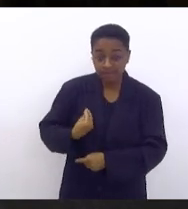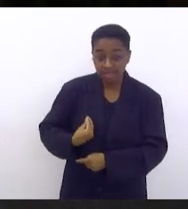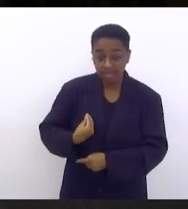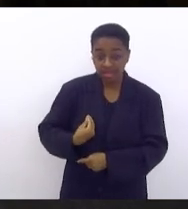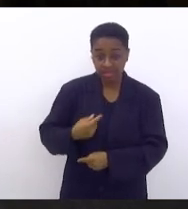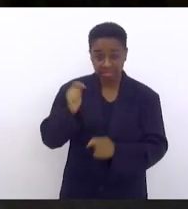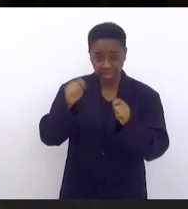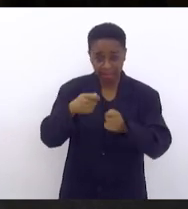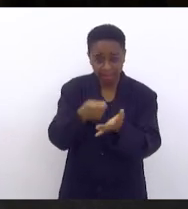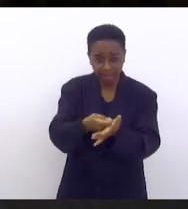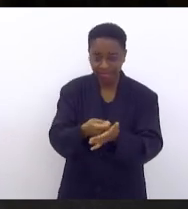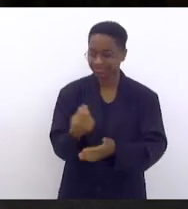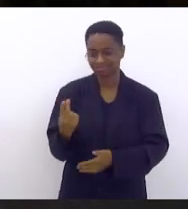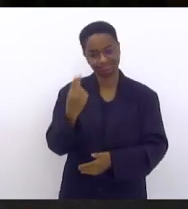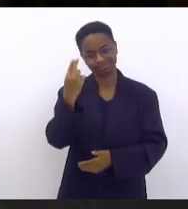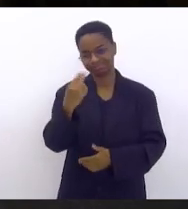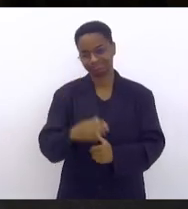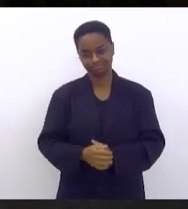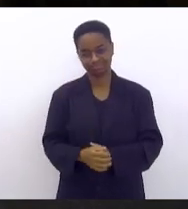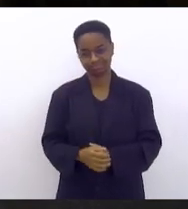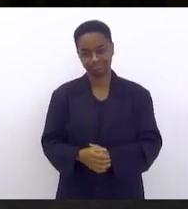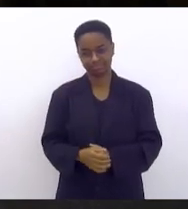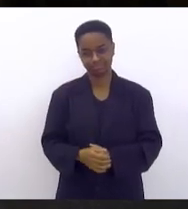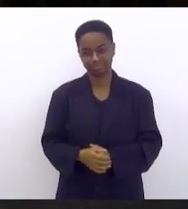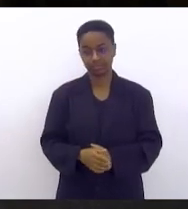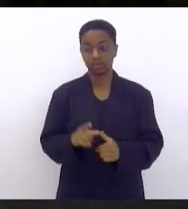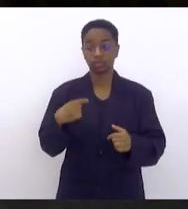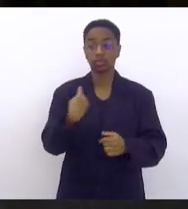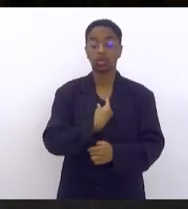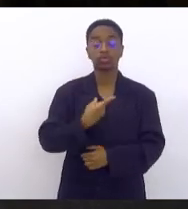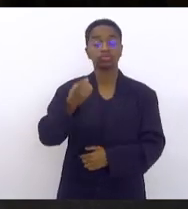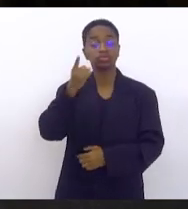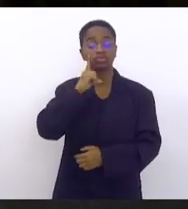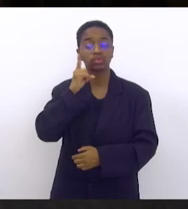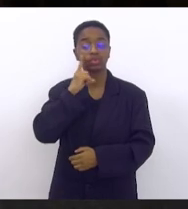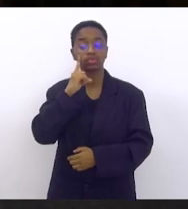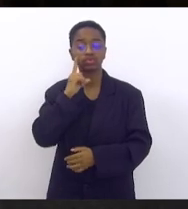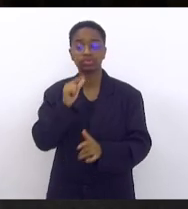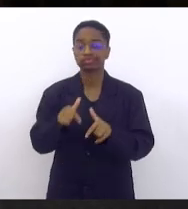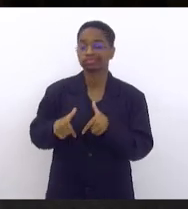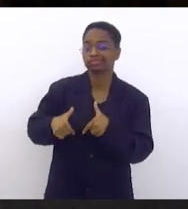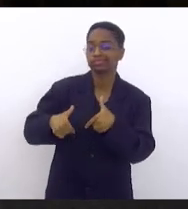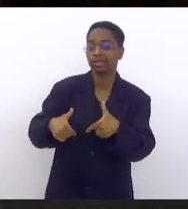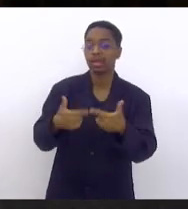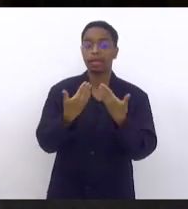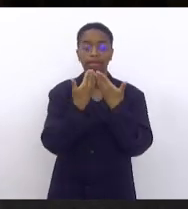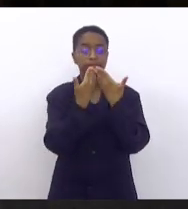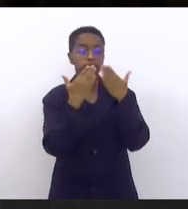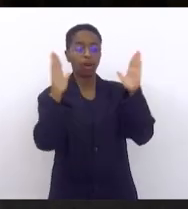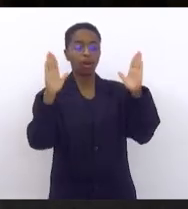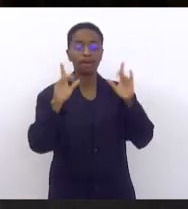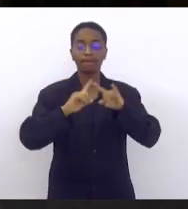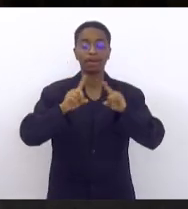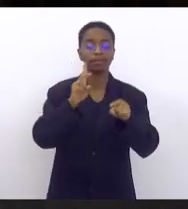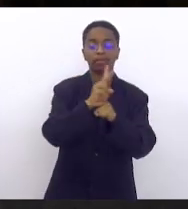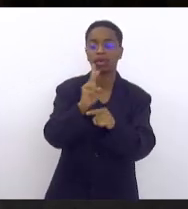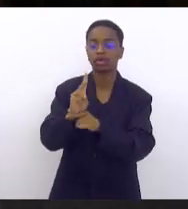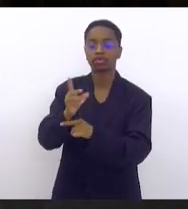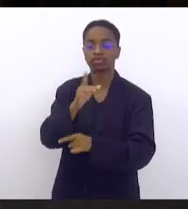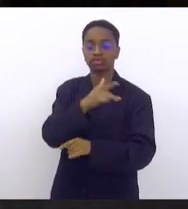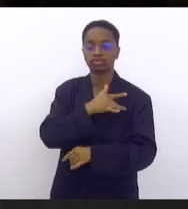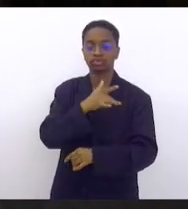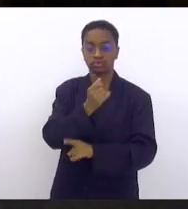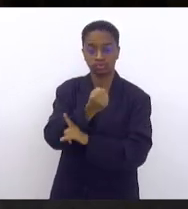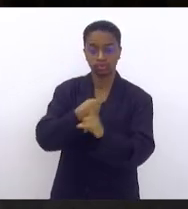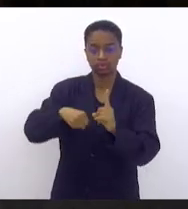preço. Nós, no dia a dia, colocamos nossa vida em risco para proteger a vida da sociedade, nessa prestação de serviço que